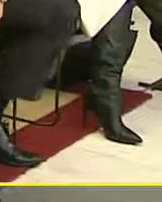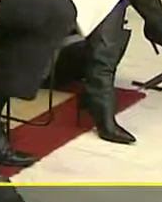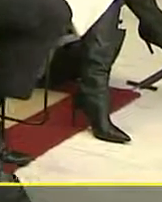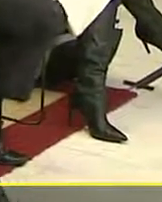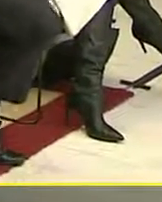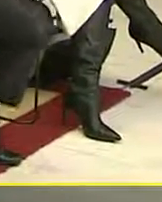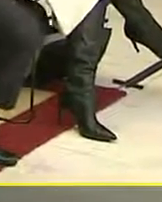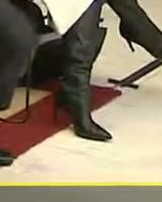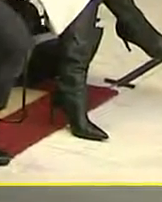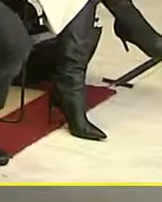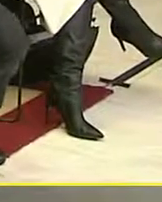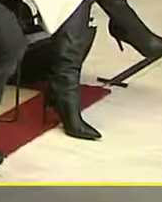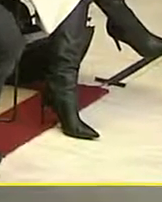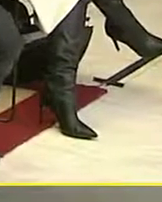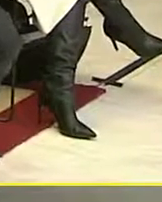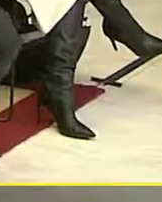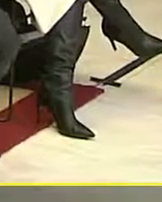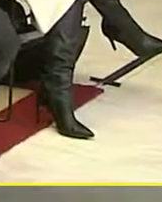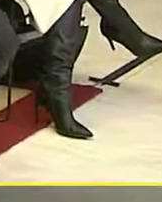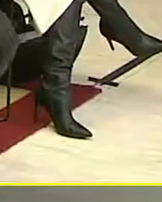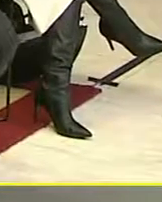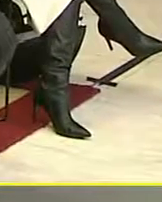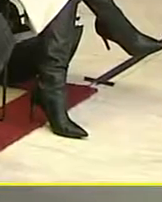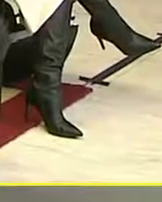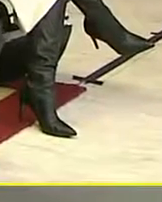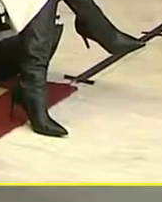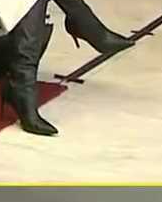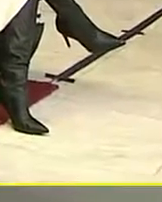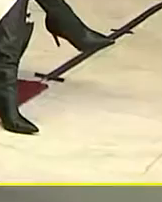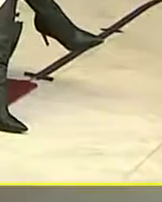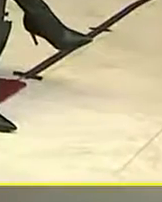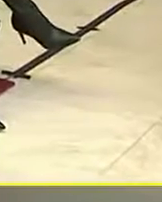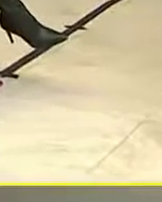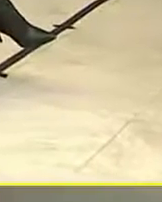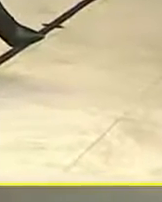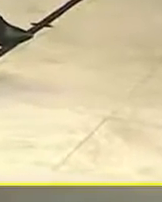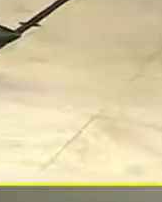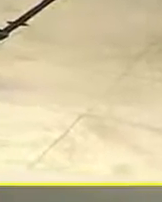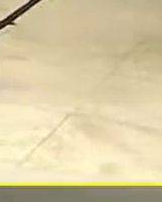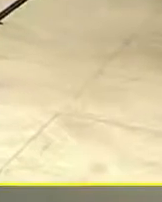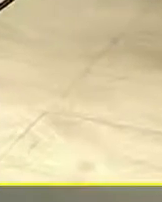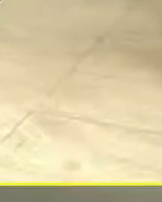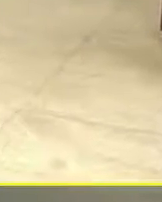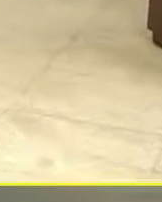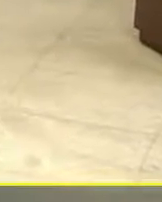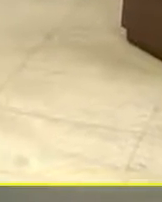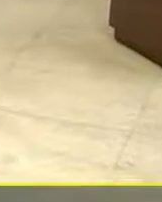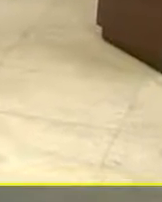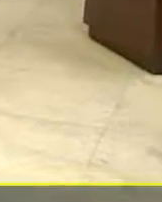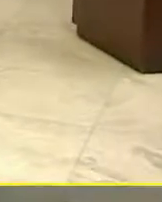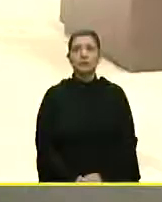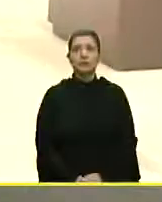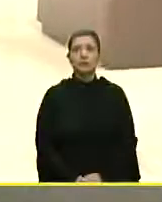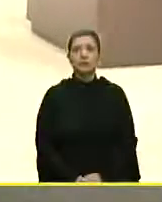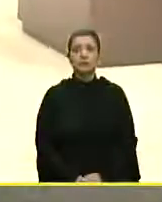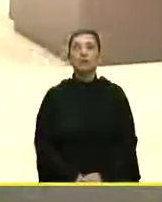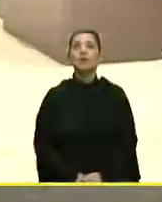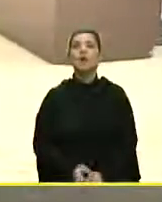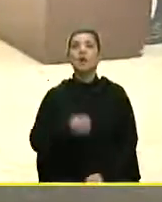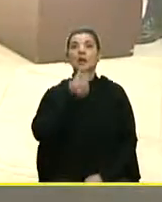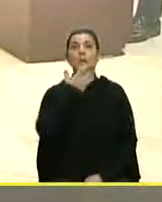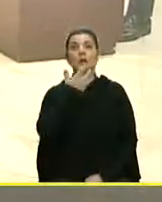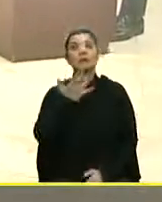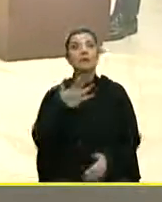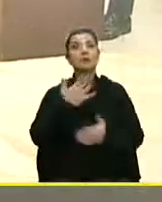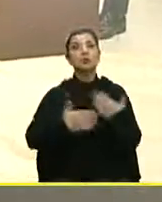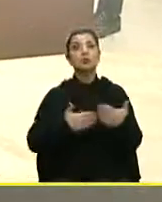Tá bom boa tarde a todos rapidamente aqui em nome do Secretário Cláudio gastal e da